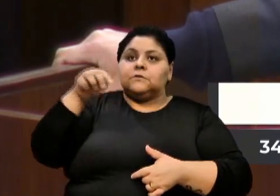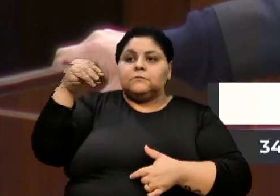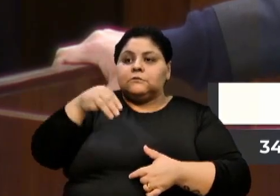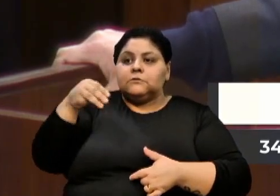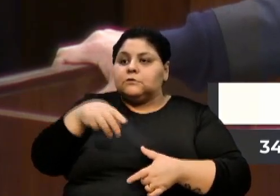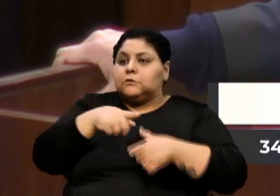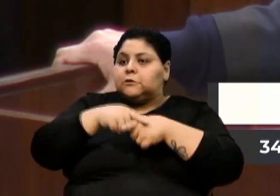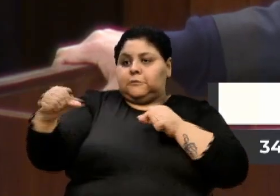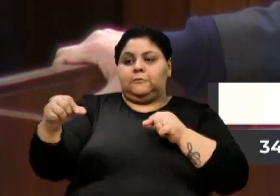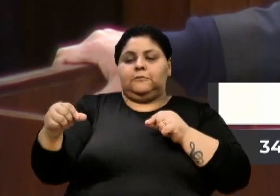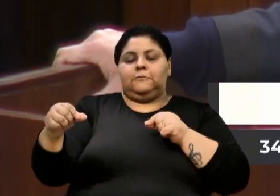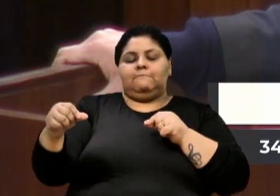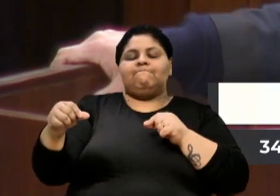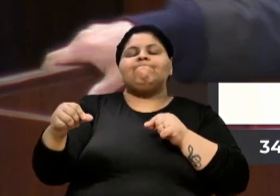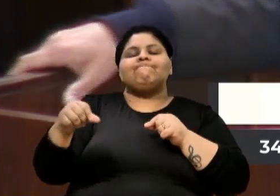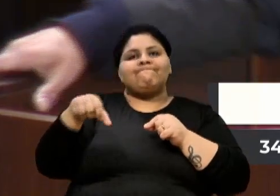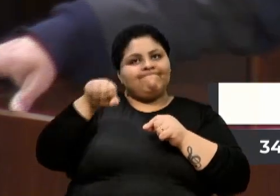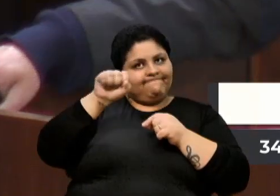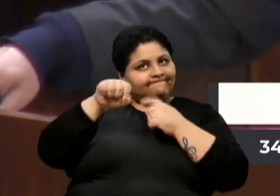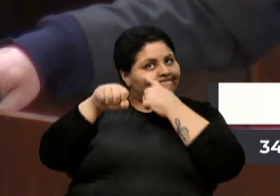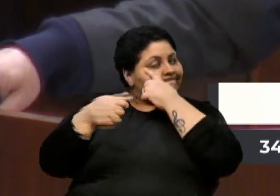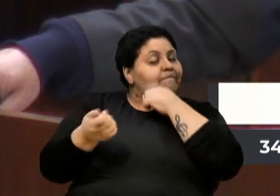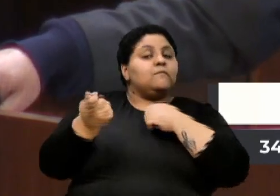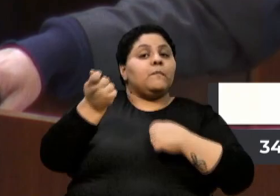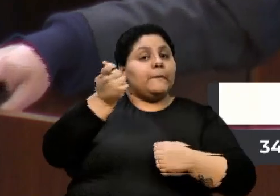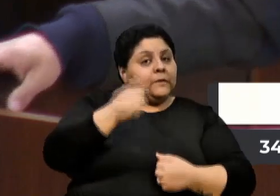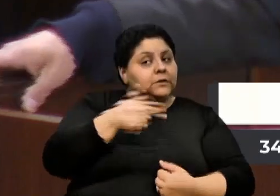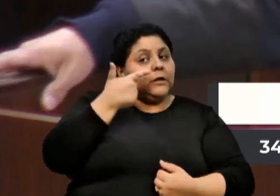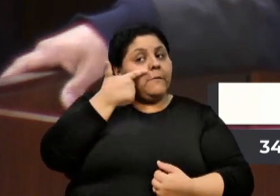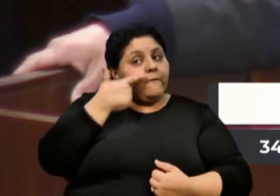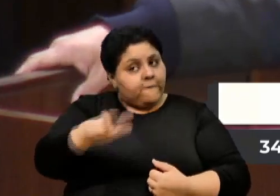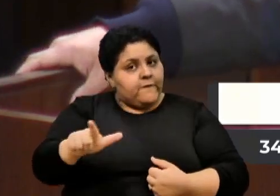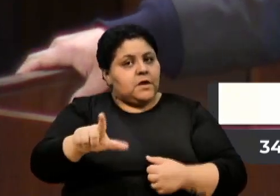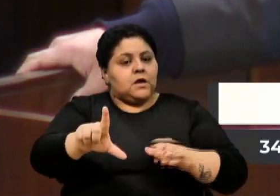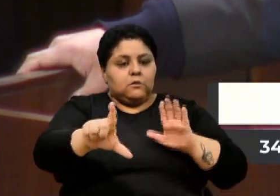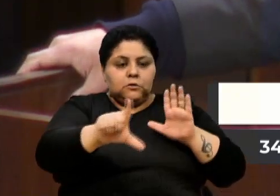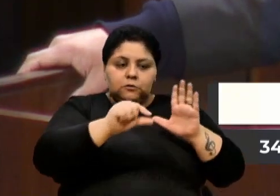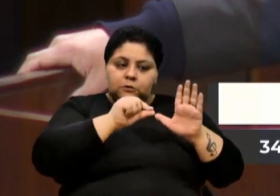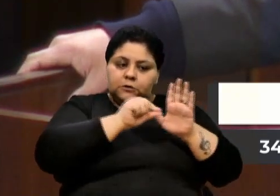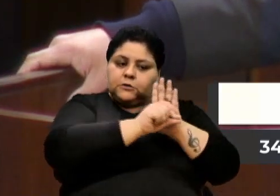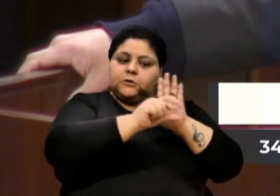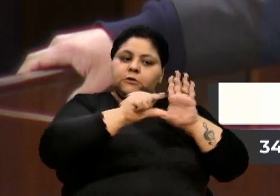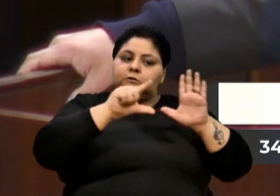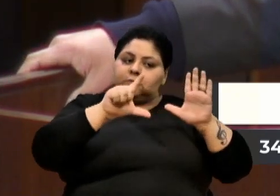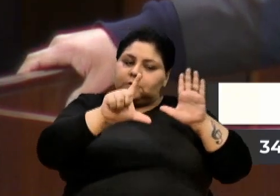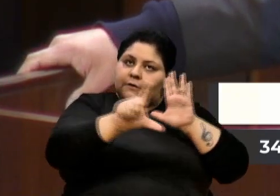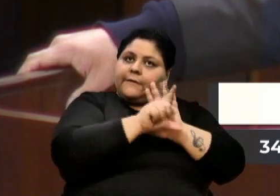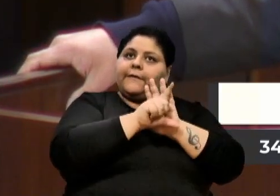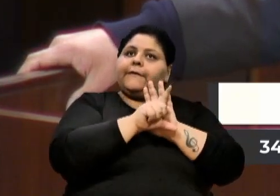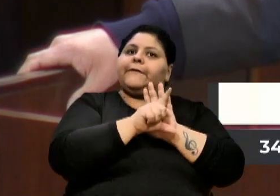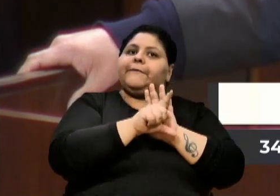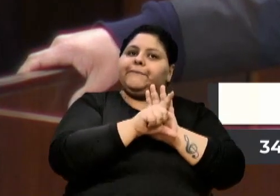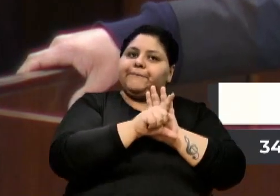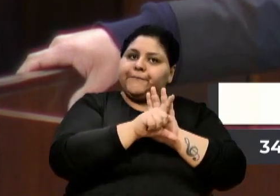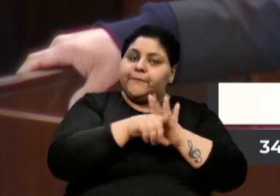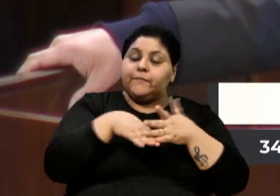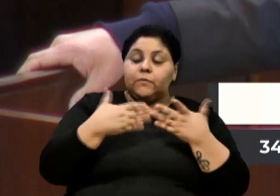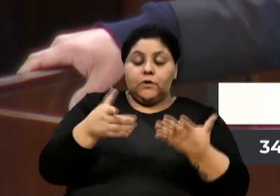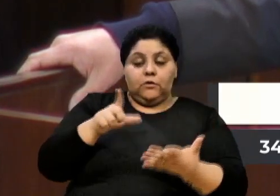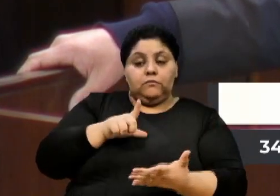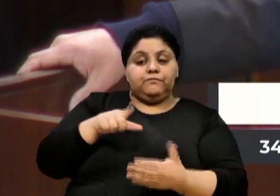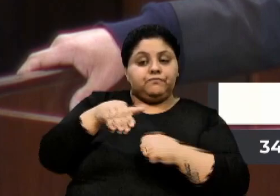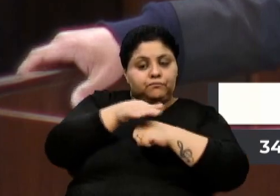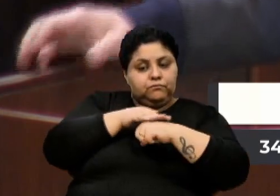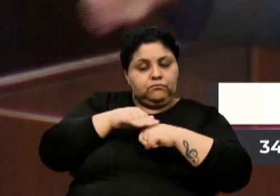Sinceramente, temos que rever esses artigos, essas leis. Inclusive, eu estive conversando com o vereador Scalco, que tem um vasto conhecimento